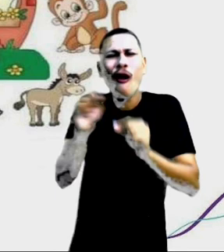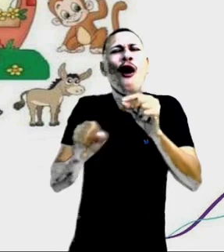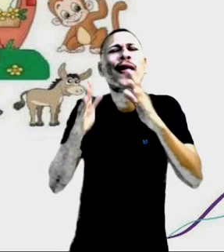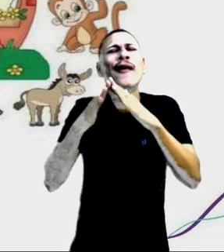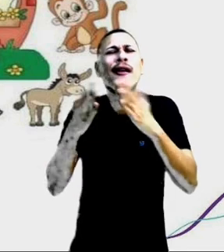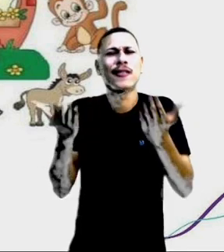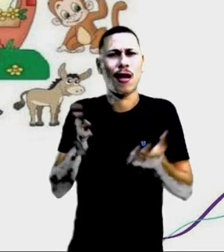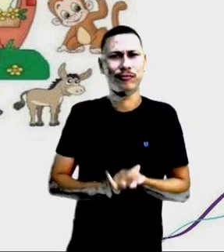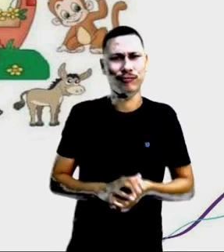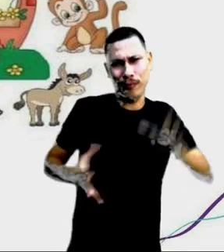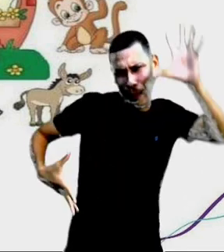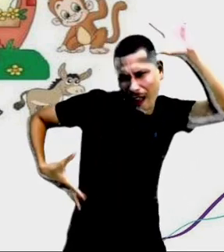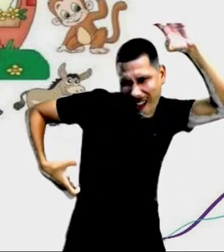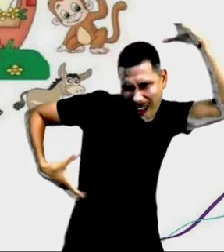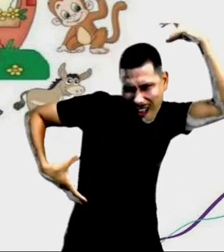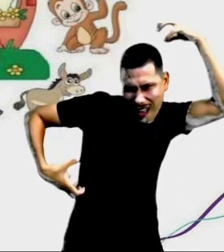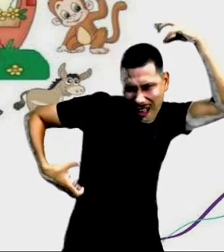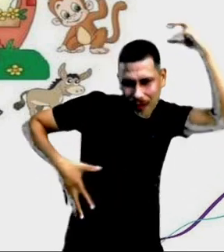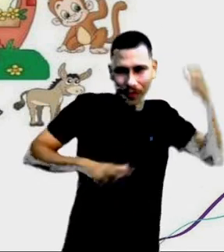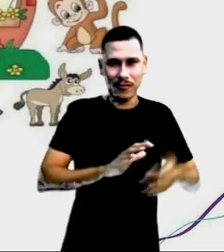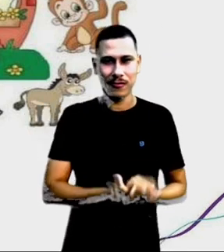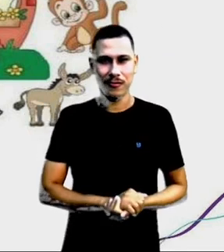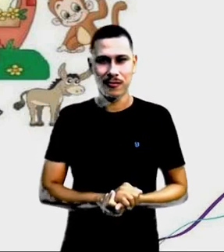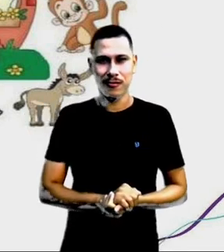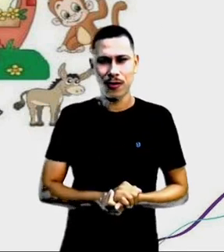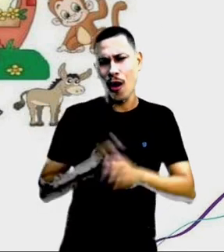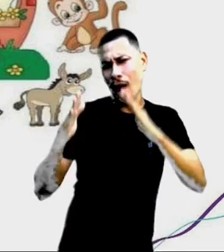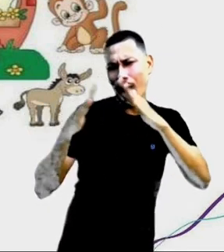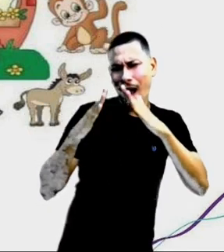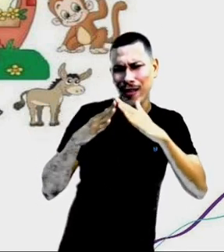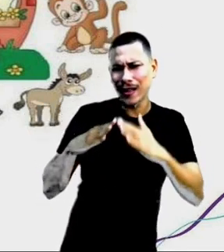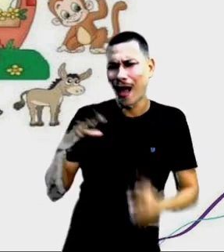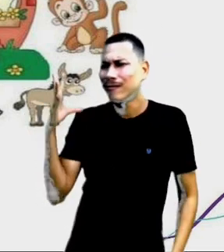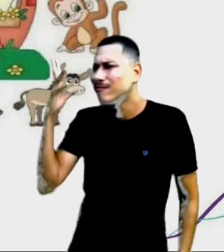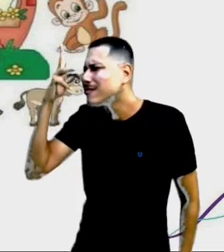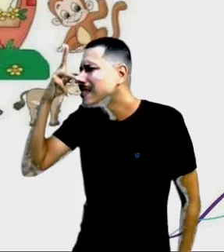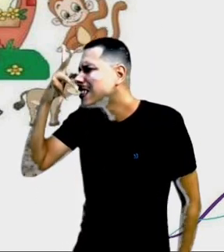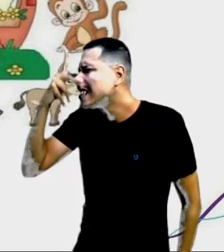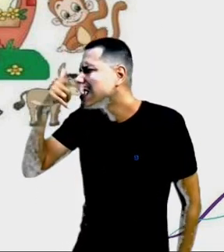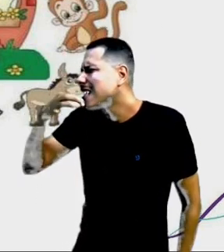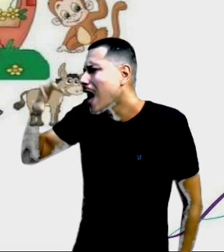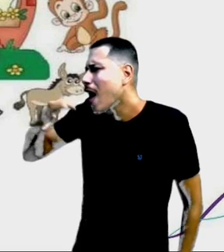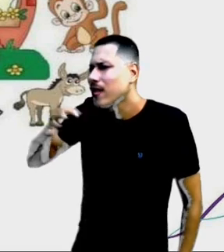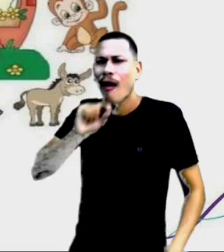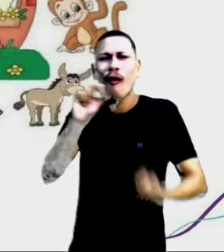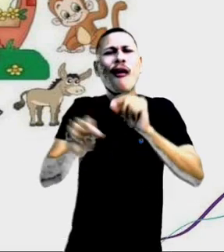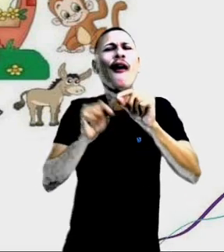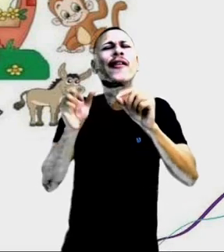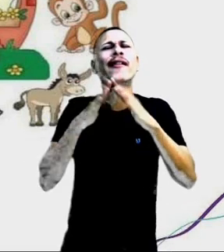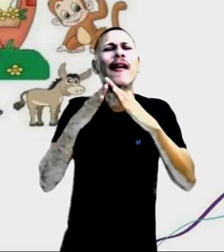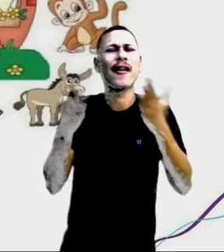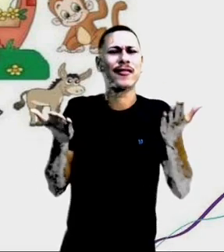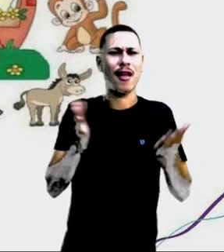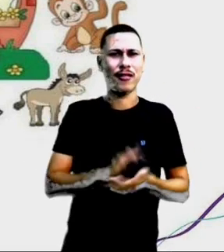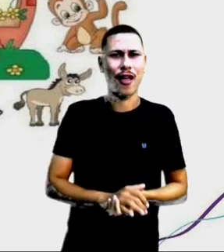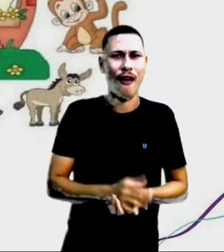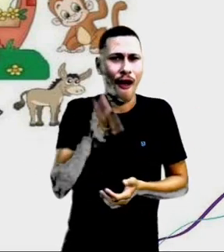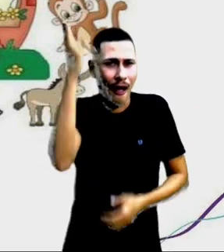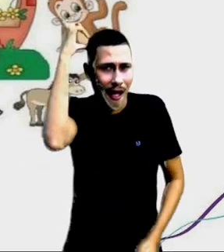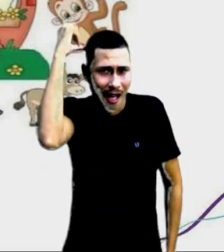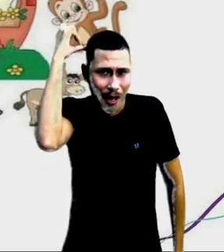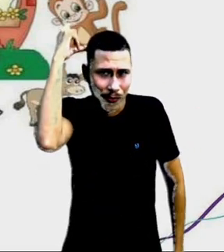macaco. Essa casa é tão bonita. Quem mora nela é a